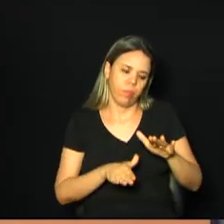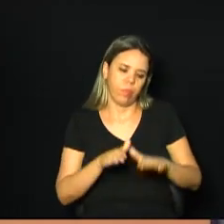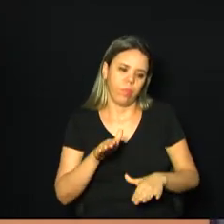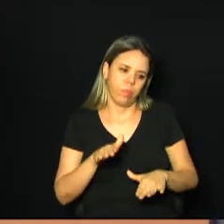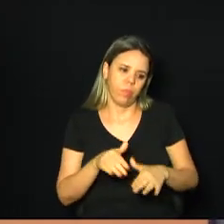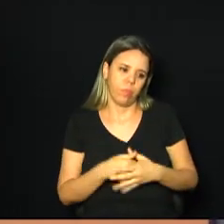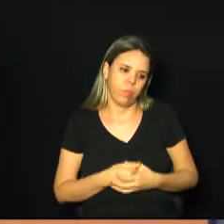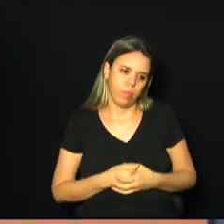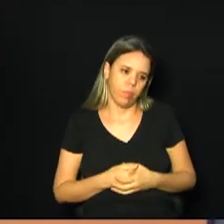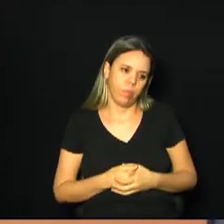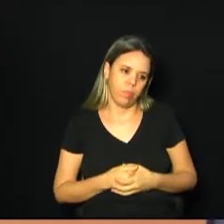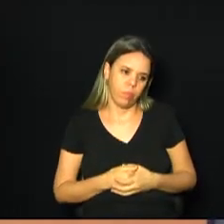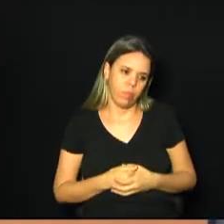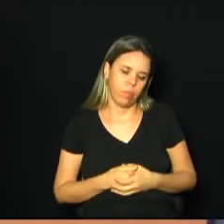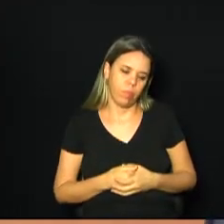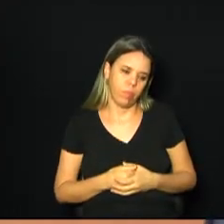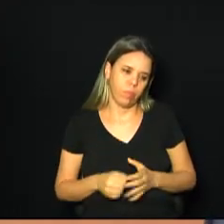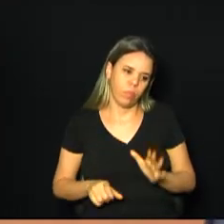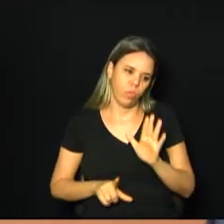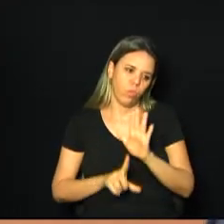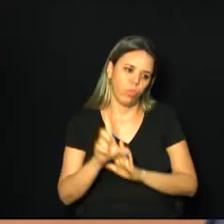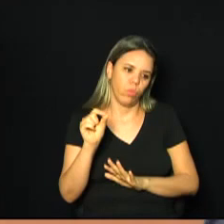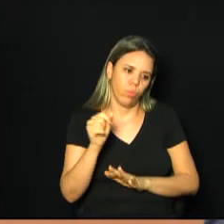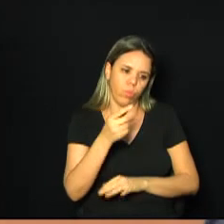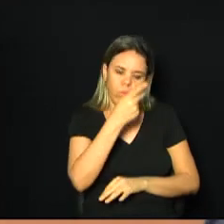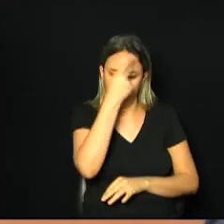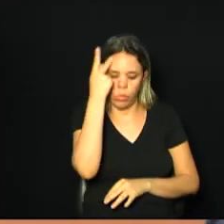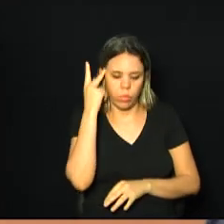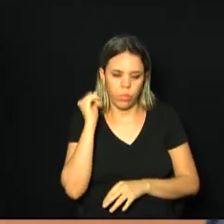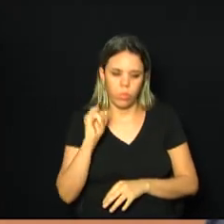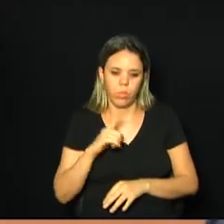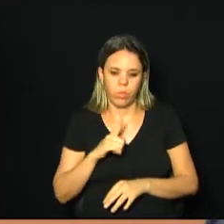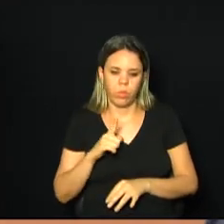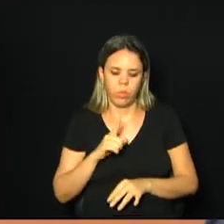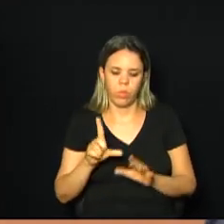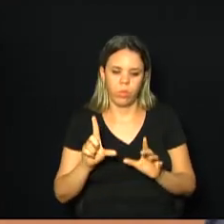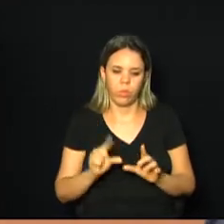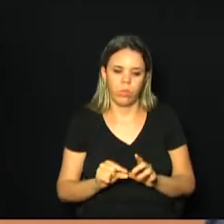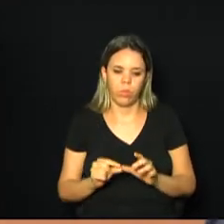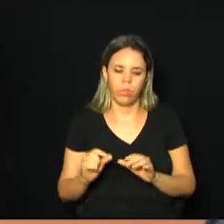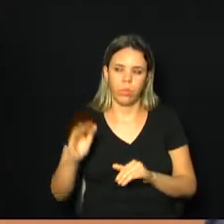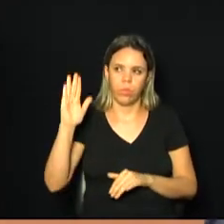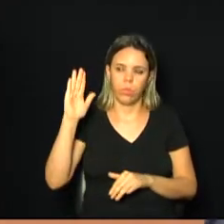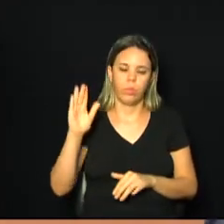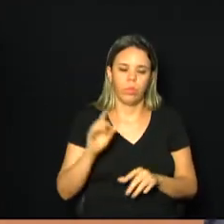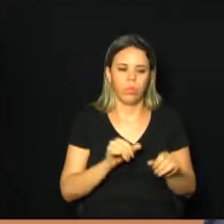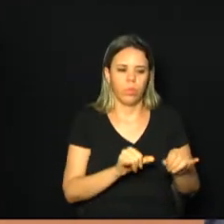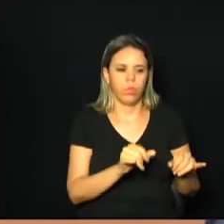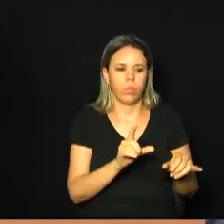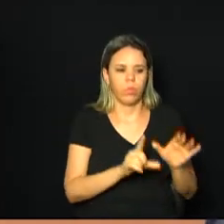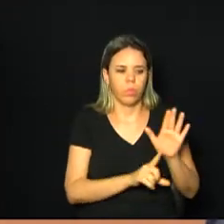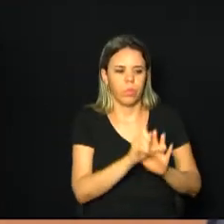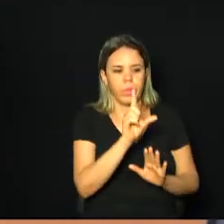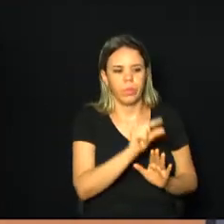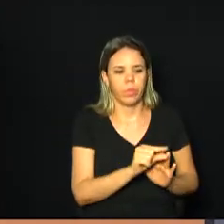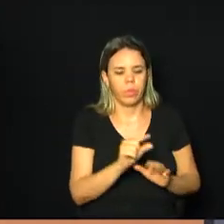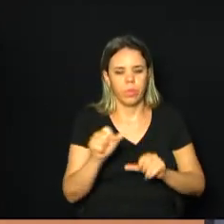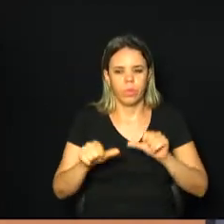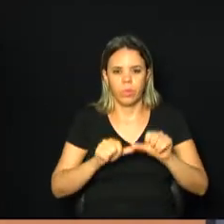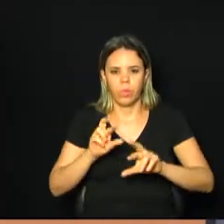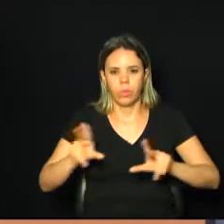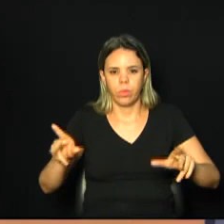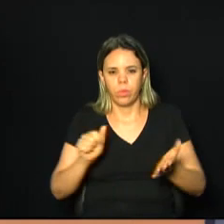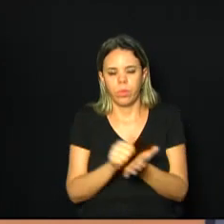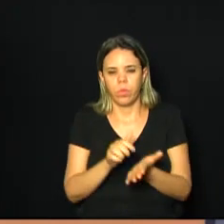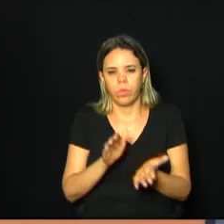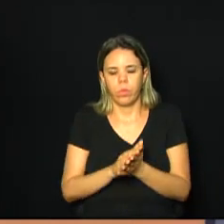conforme o faturamento da pessoa, né? Então, se ele tem um faturamento lá em cima e o pipoqueiro tem aquele faturamento, a multa vai ser